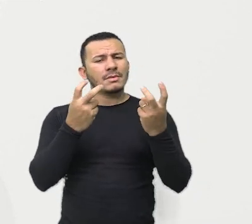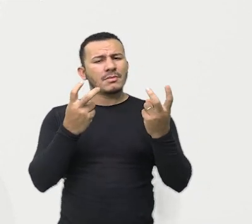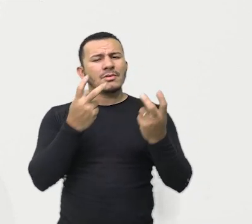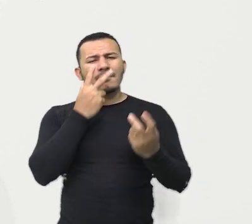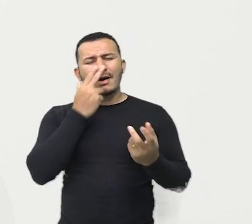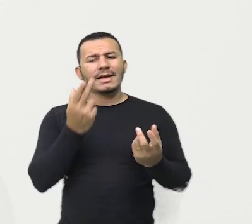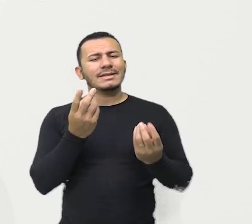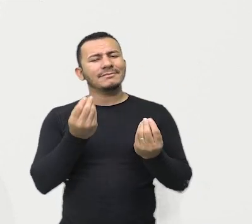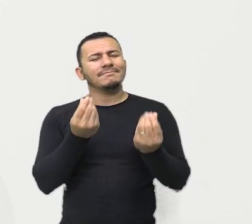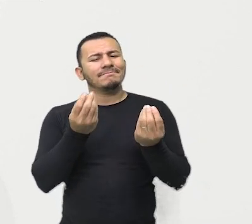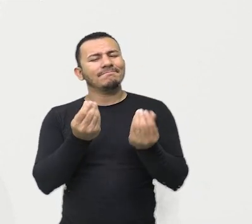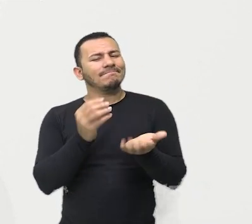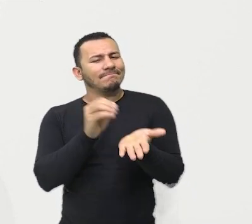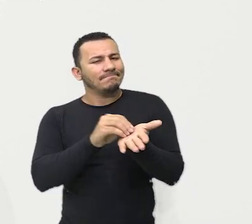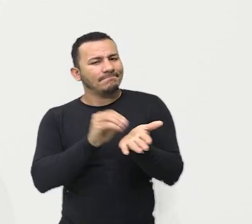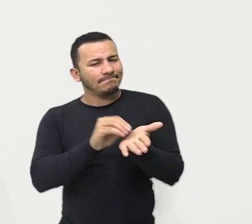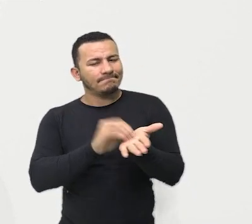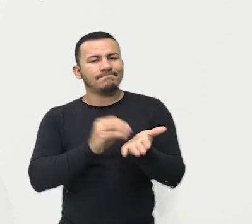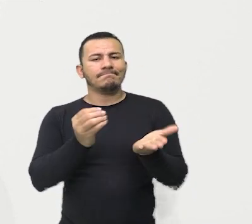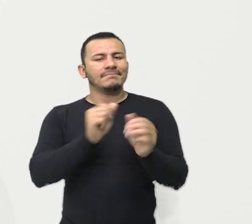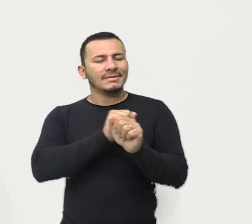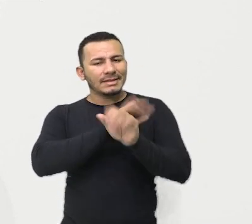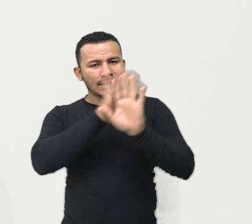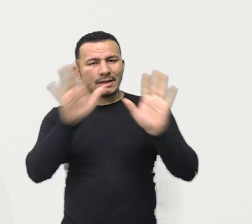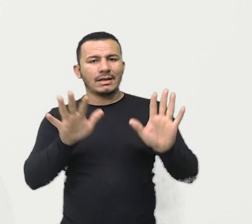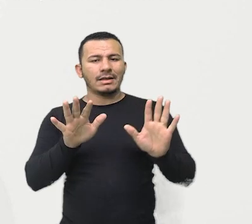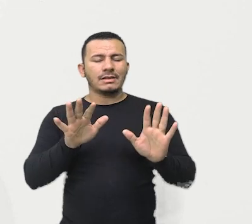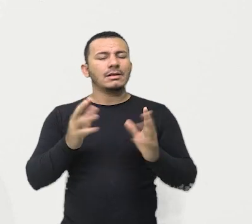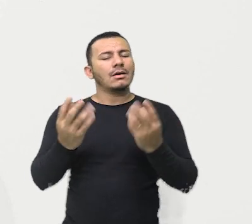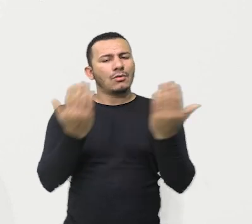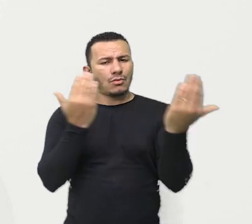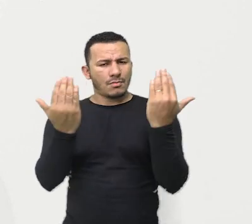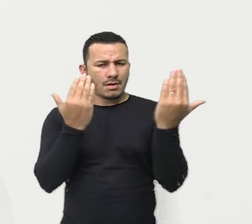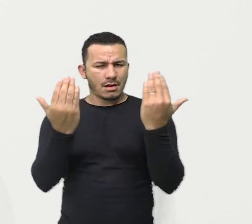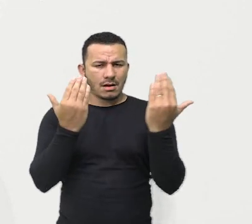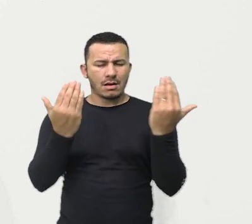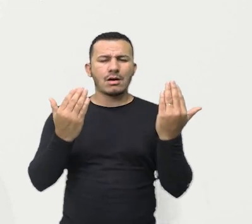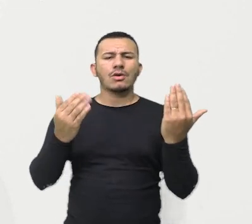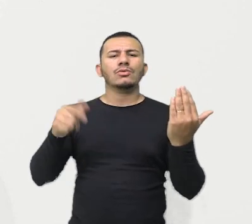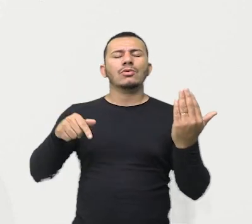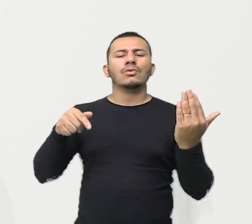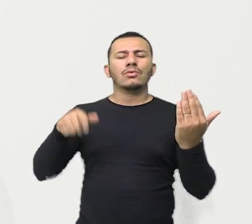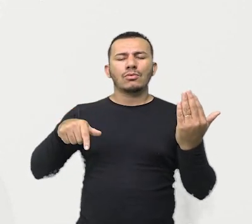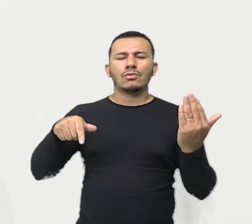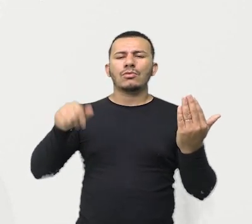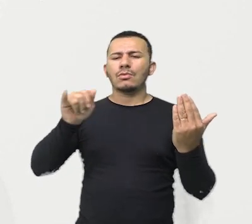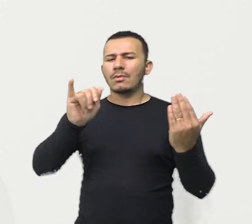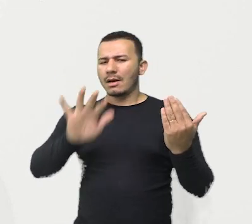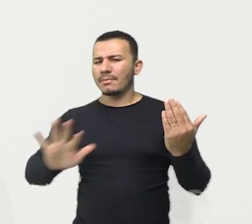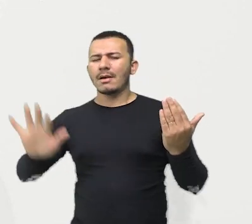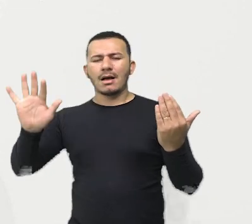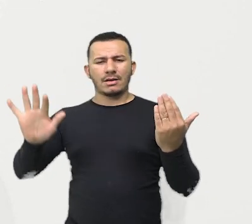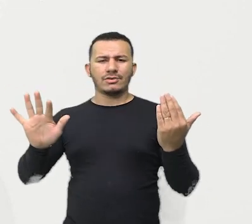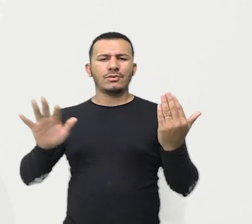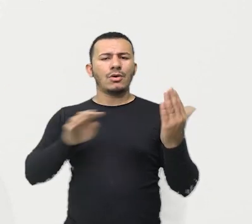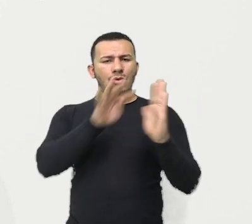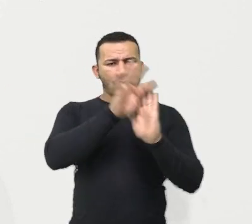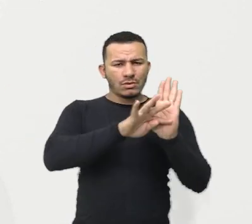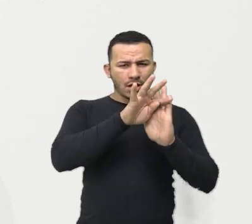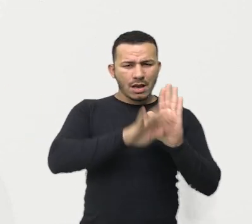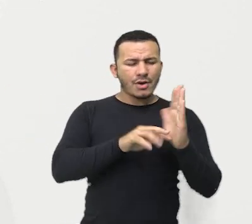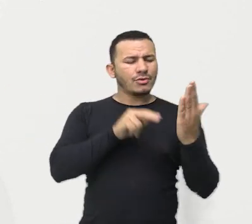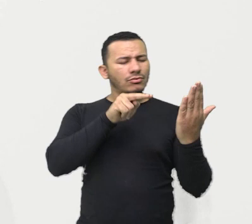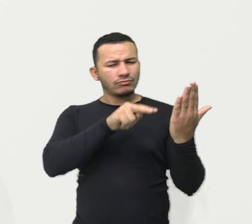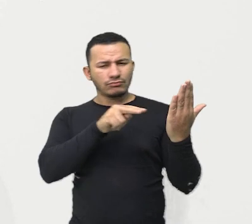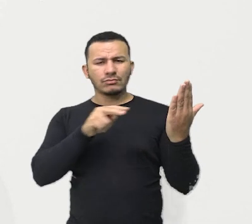não é muito coerente com o aspecto do plano não verbal, do desenho, né?